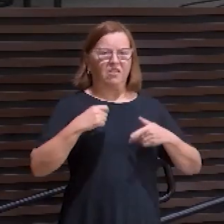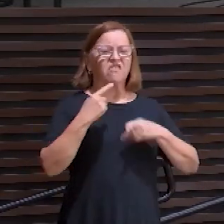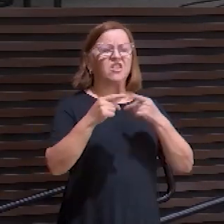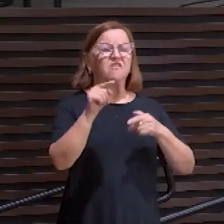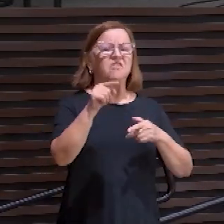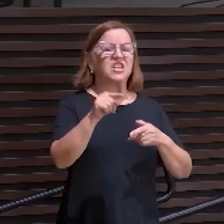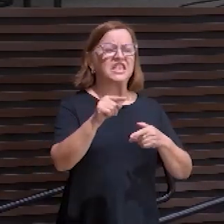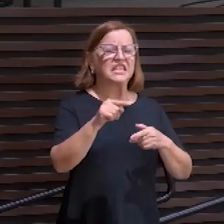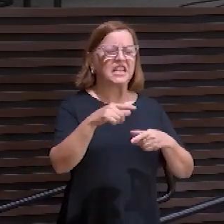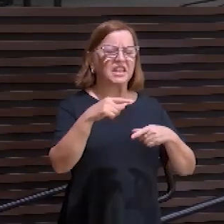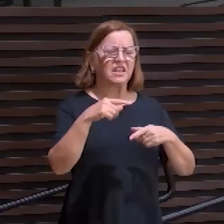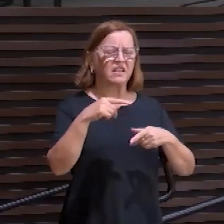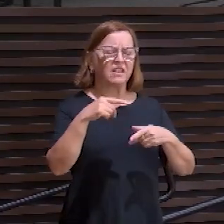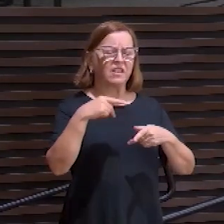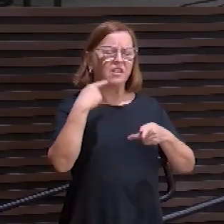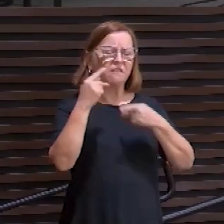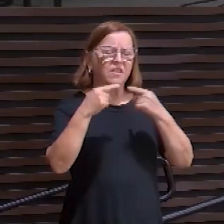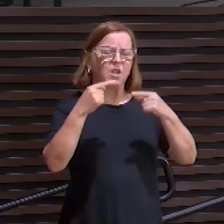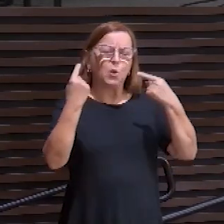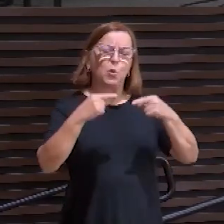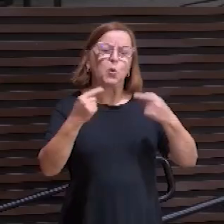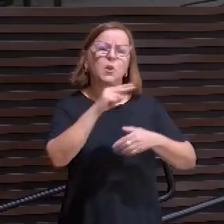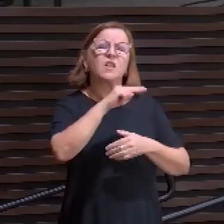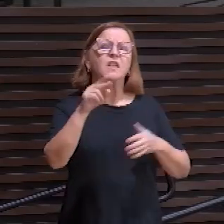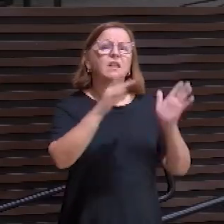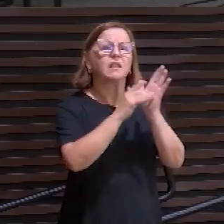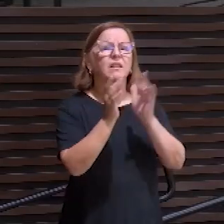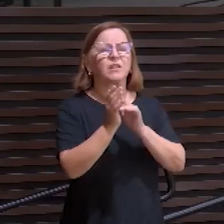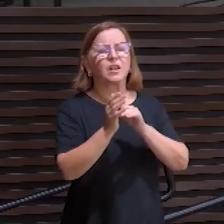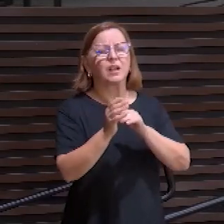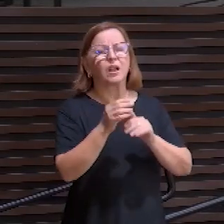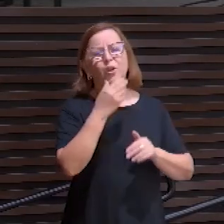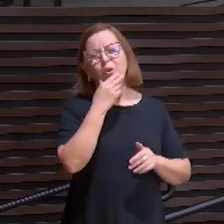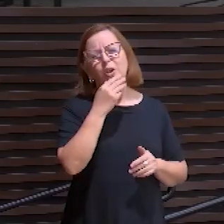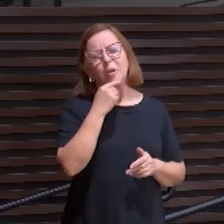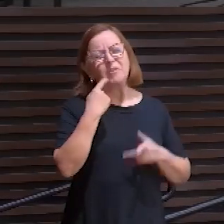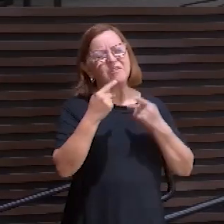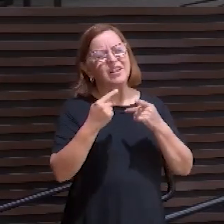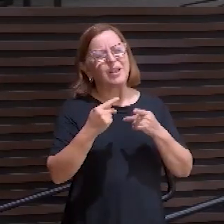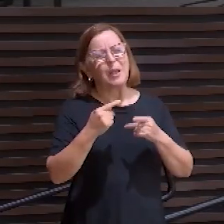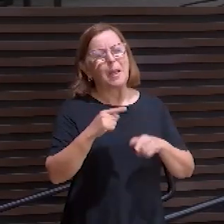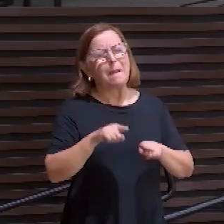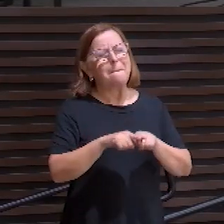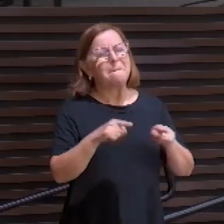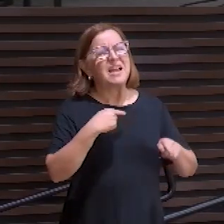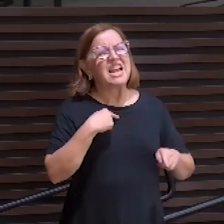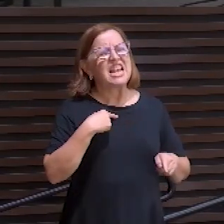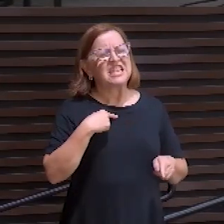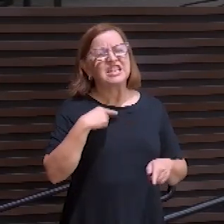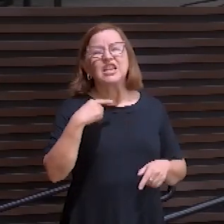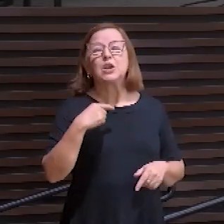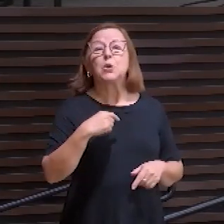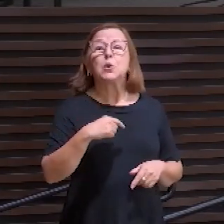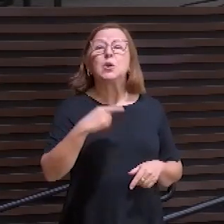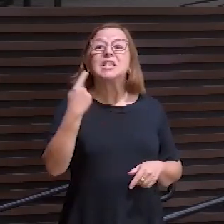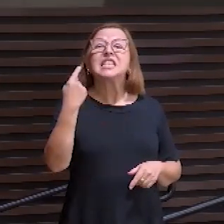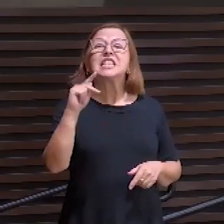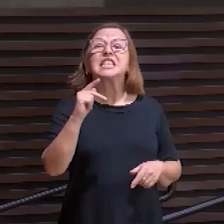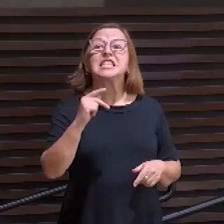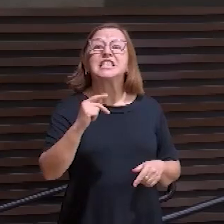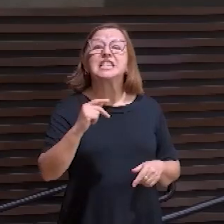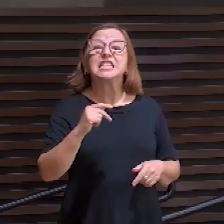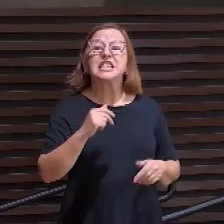Jesus." E aí o bêbado disse: "Mas eu sou seu discípulo. Foi você que